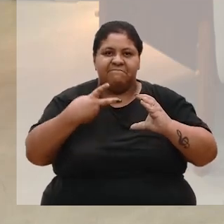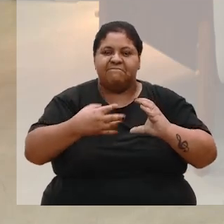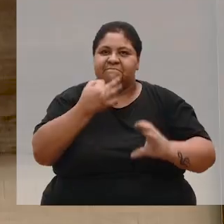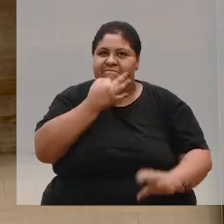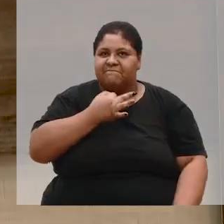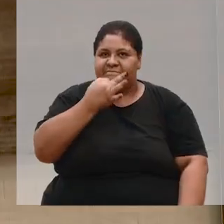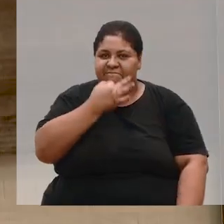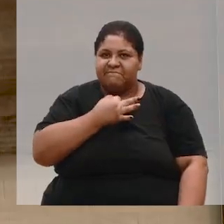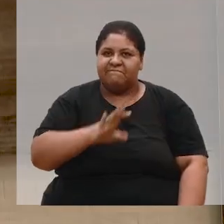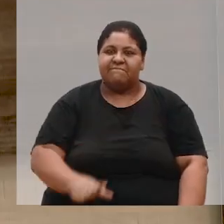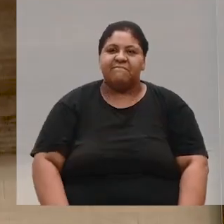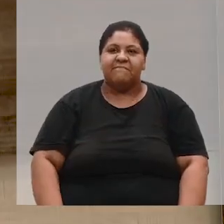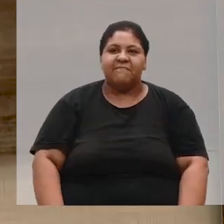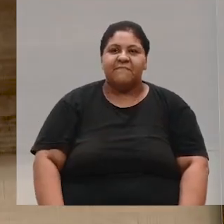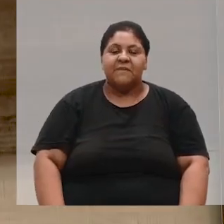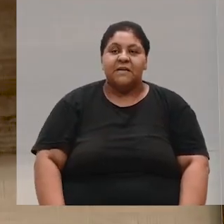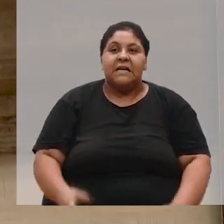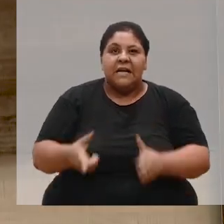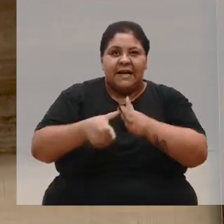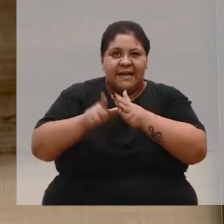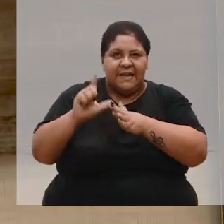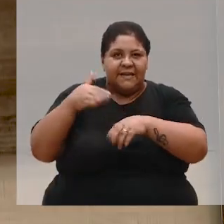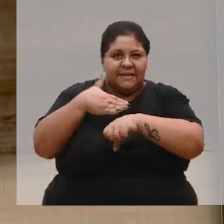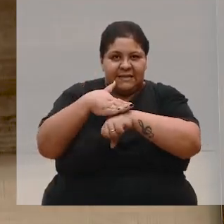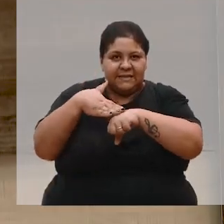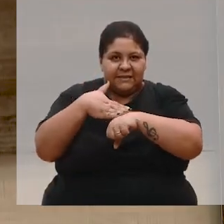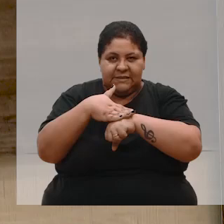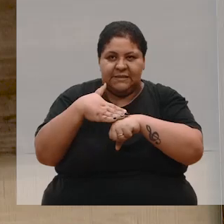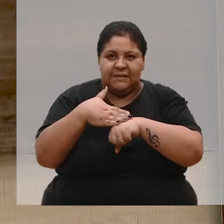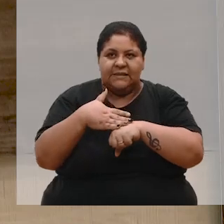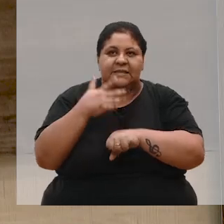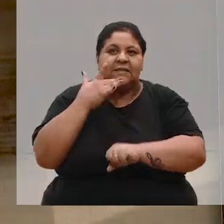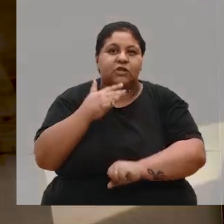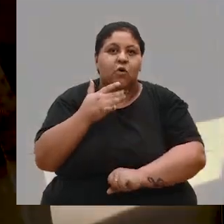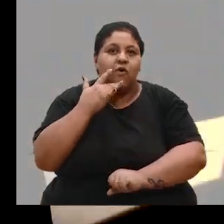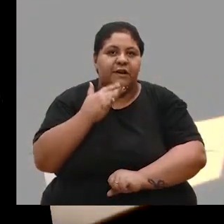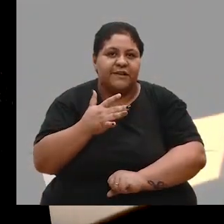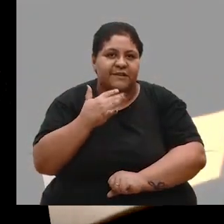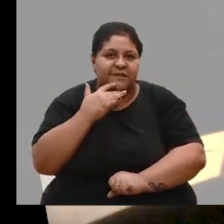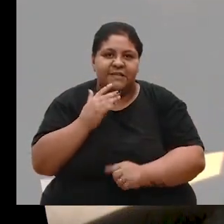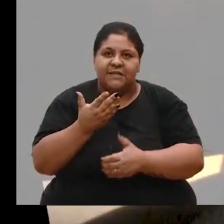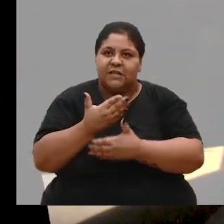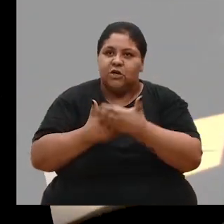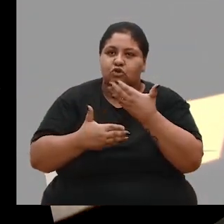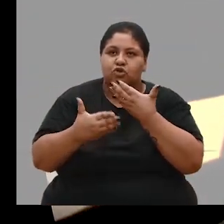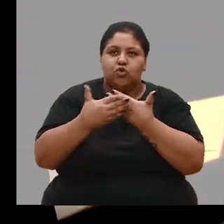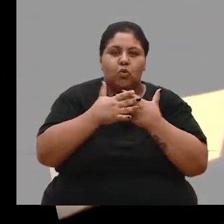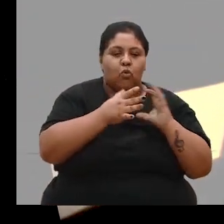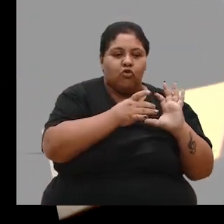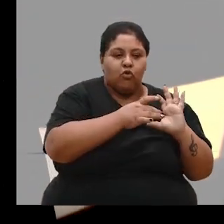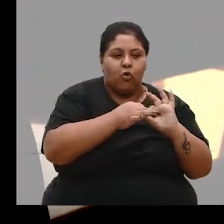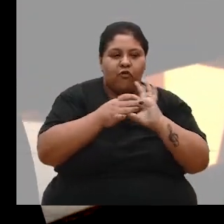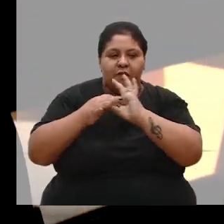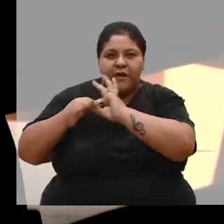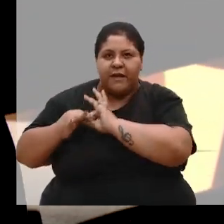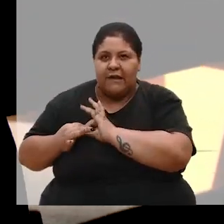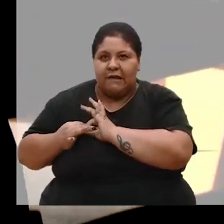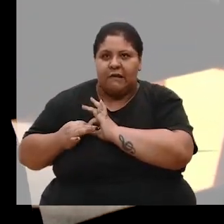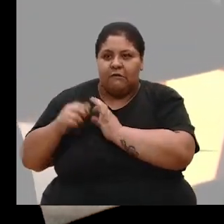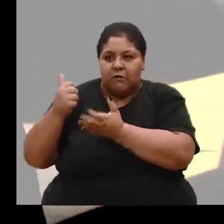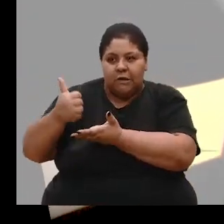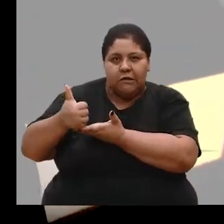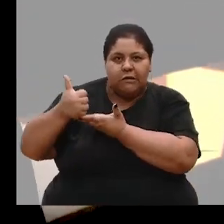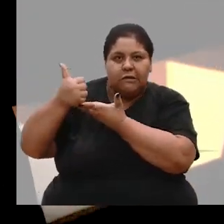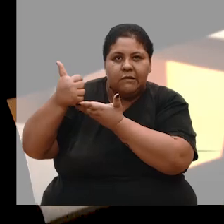Sul. Cleo, vimos conversando do aspecto das cores e de toda a conotação de amparo,